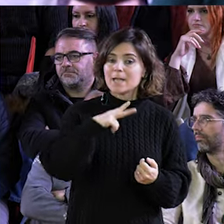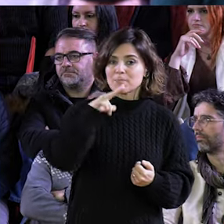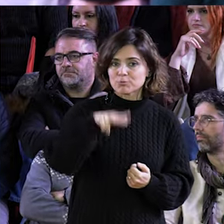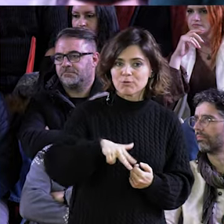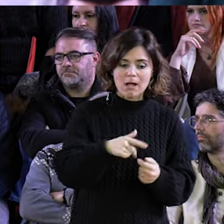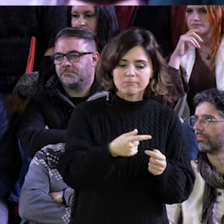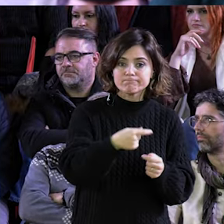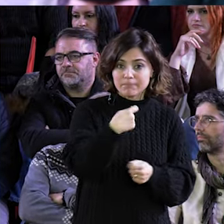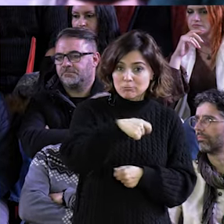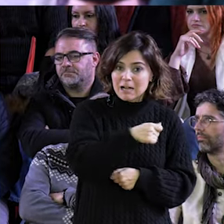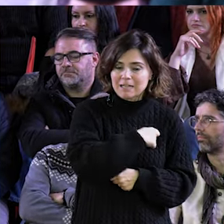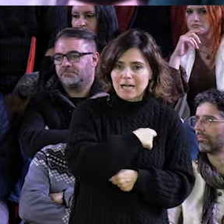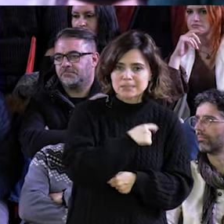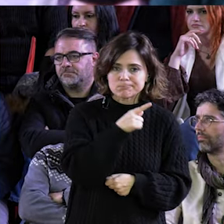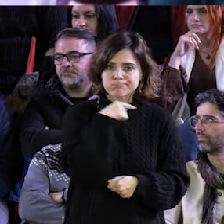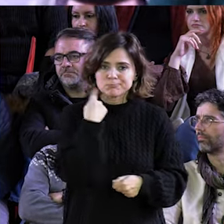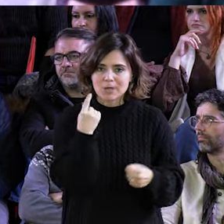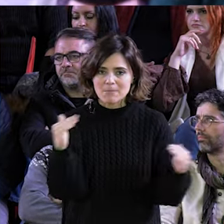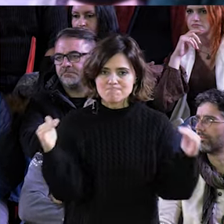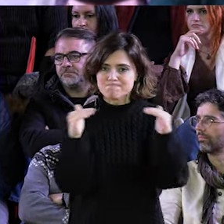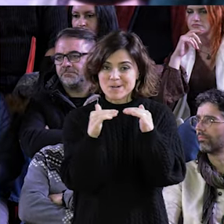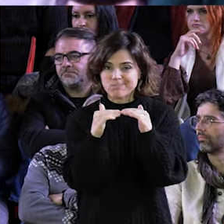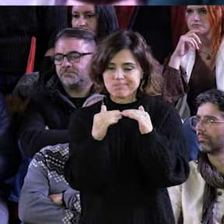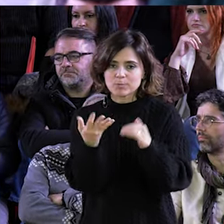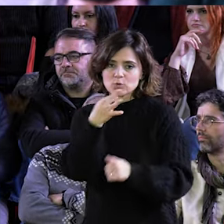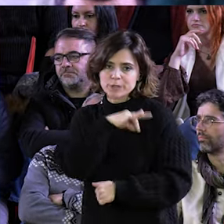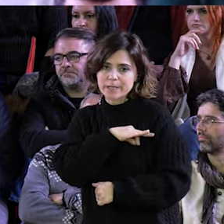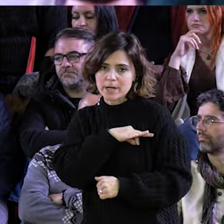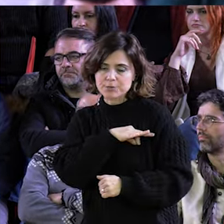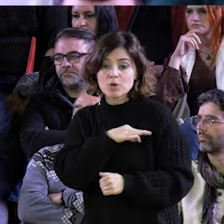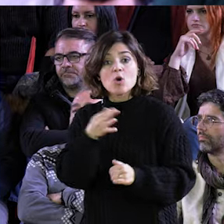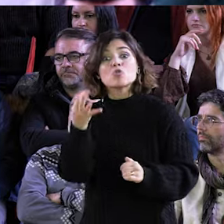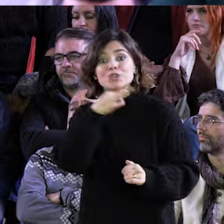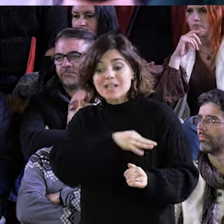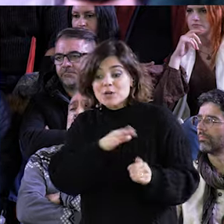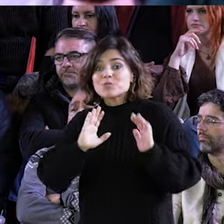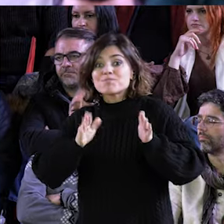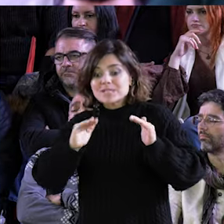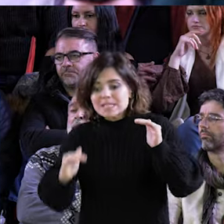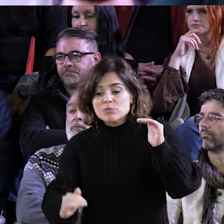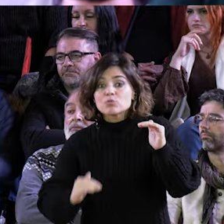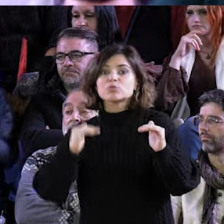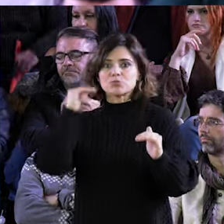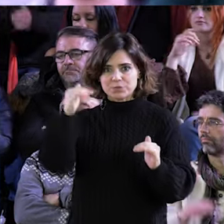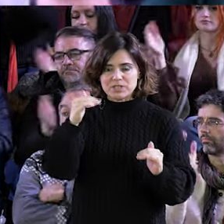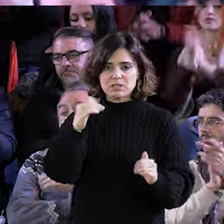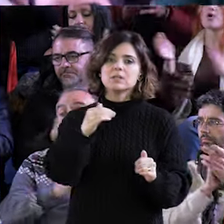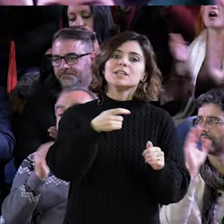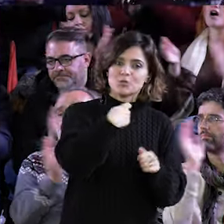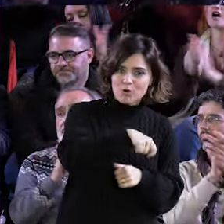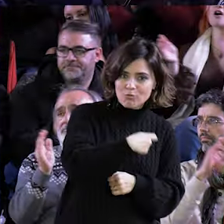não pode continuar. Os salários vão mesmo ter de subir e as rendas e as prestações da casa vão mesmo ter de